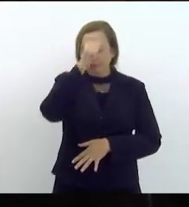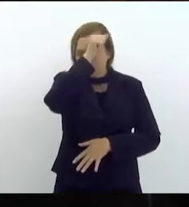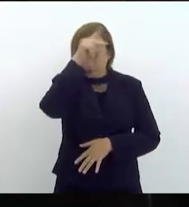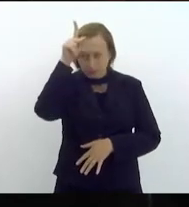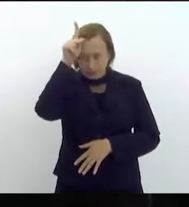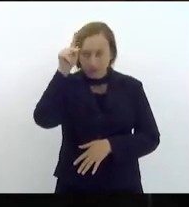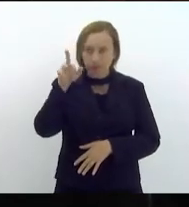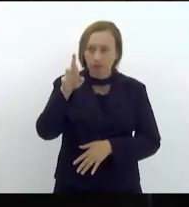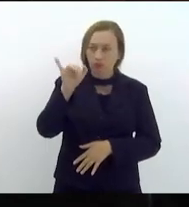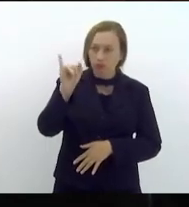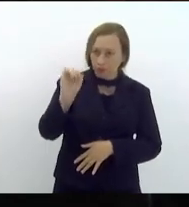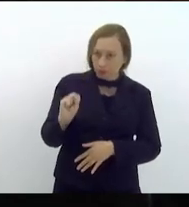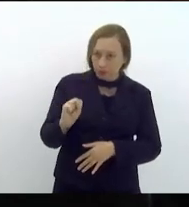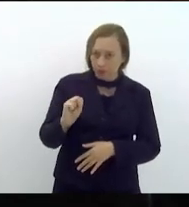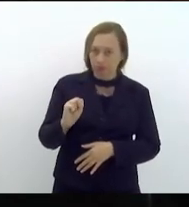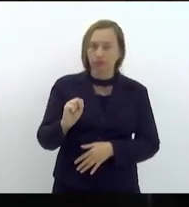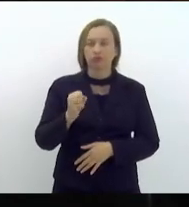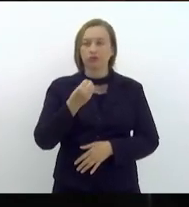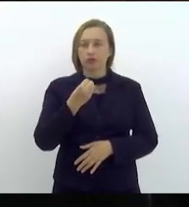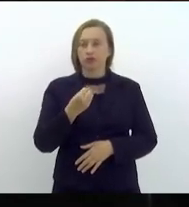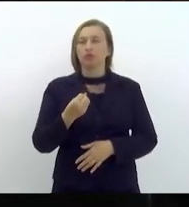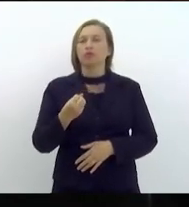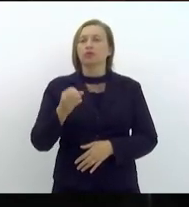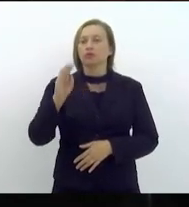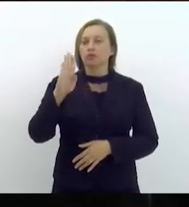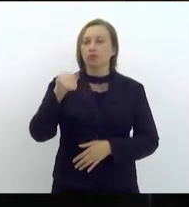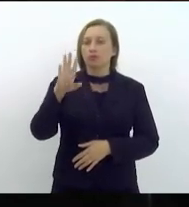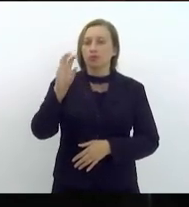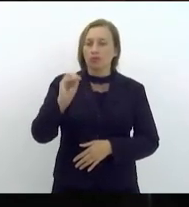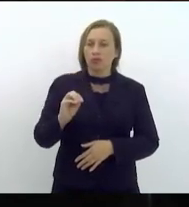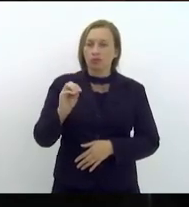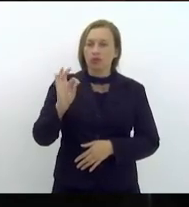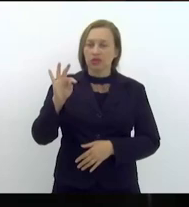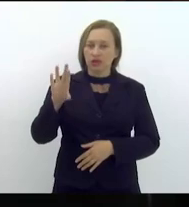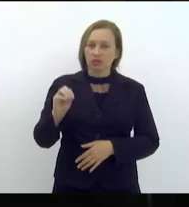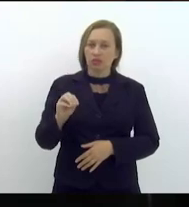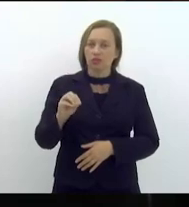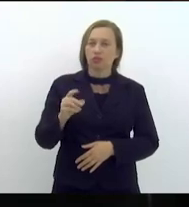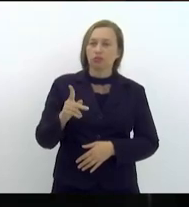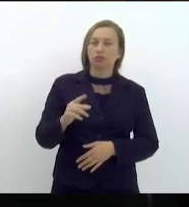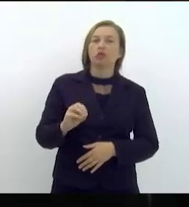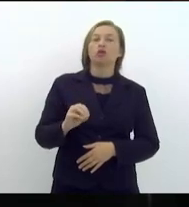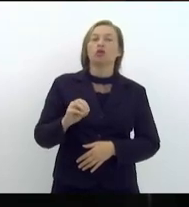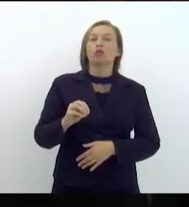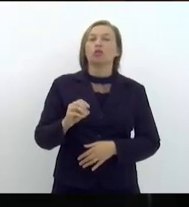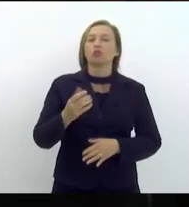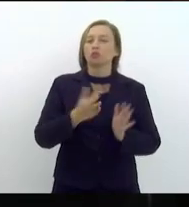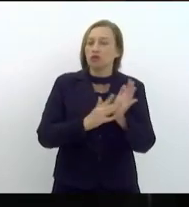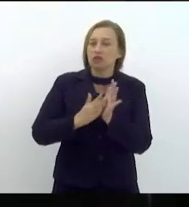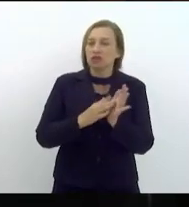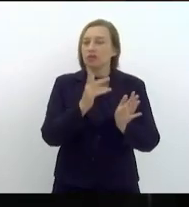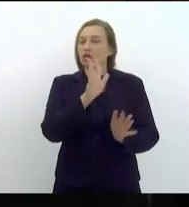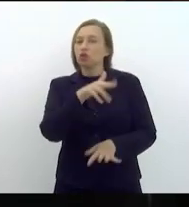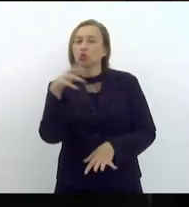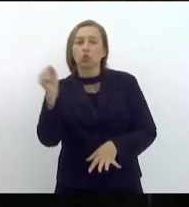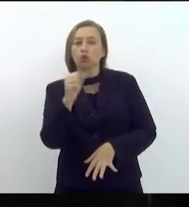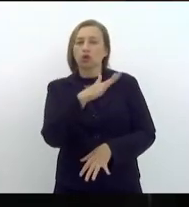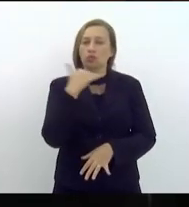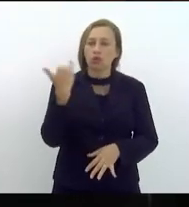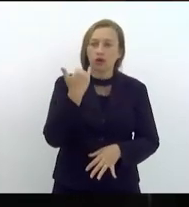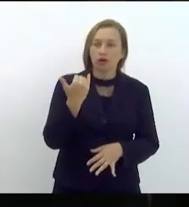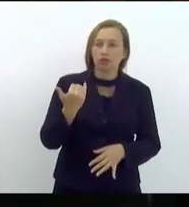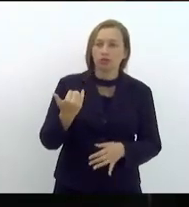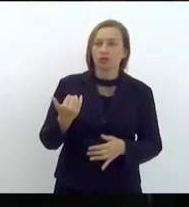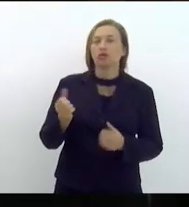esse esforço conjunto que fez com que o samba que nunca morreu pudesse voltar a ter o seu tempo naquela